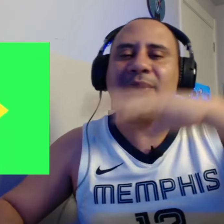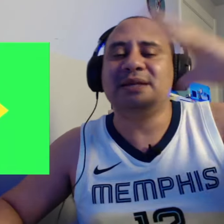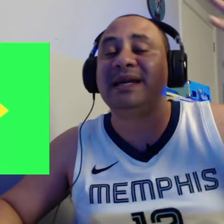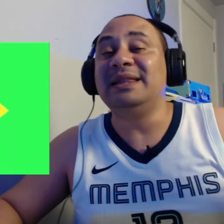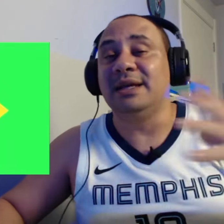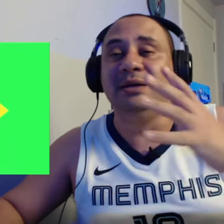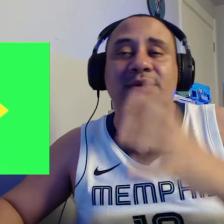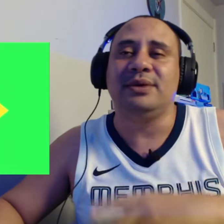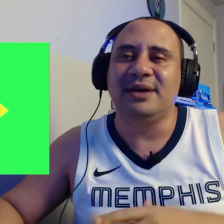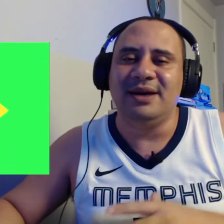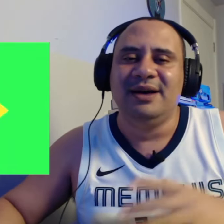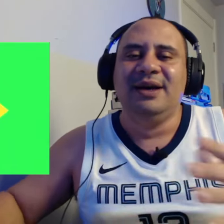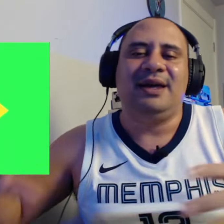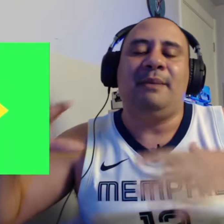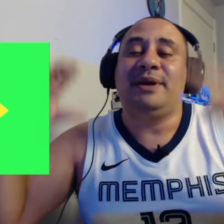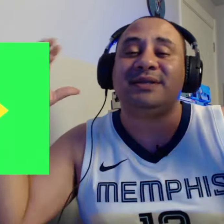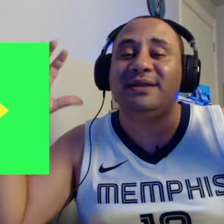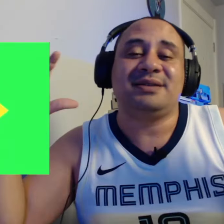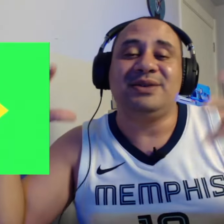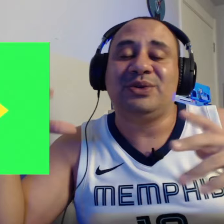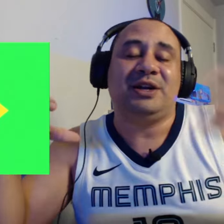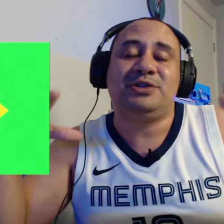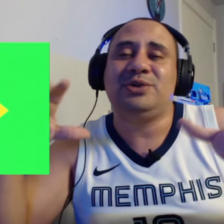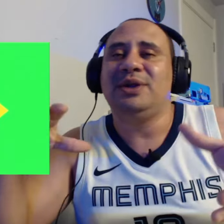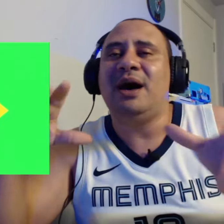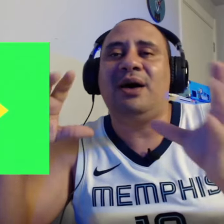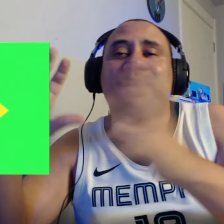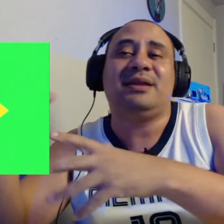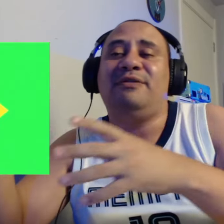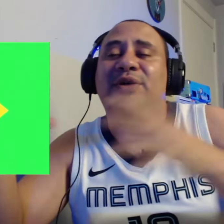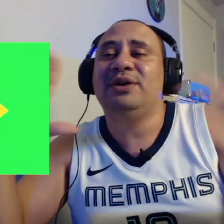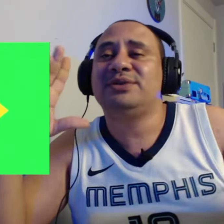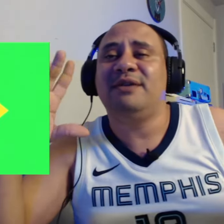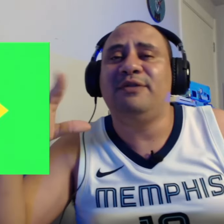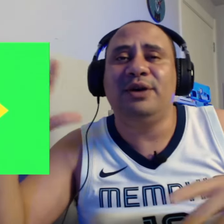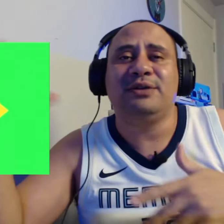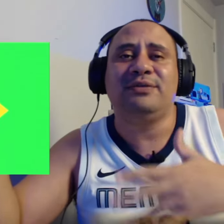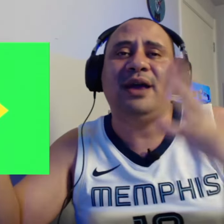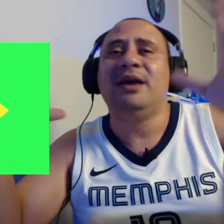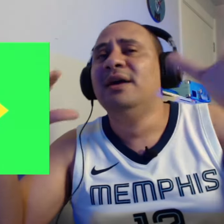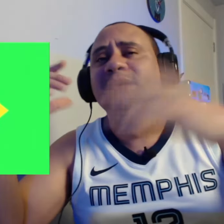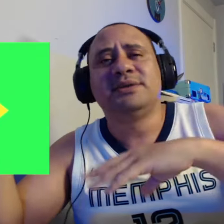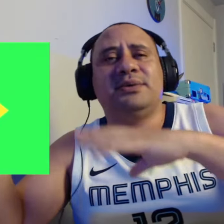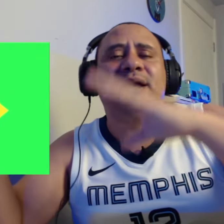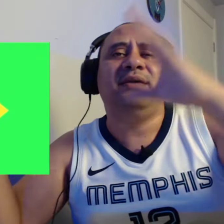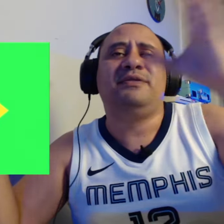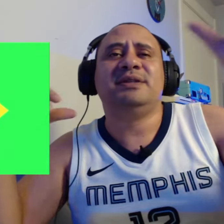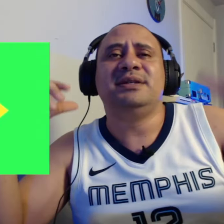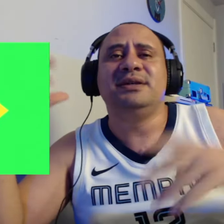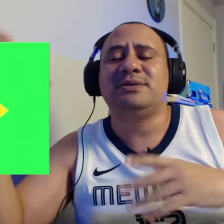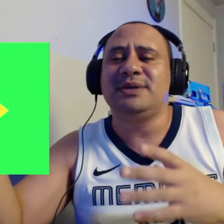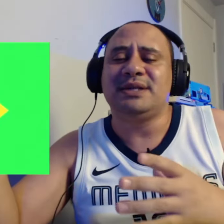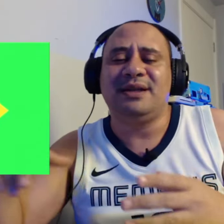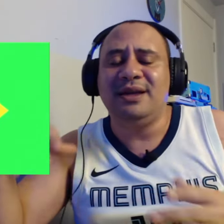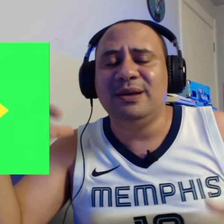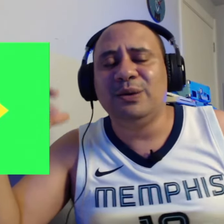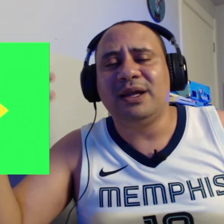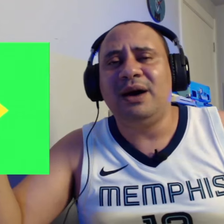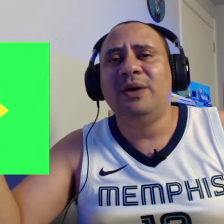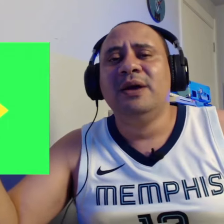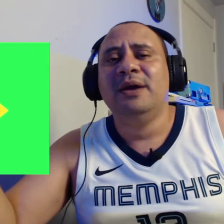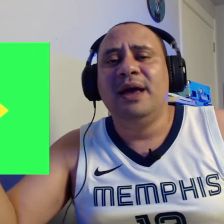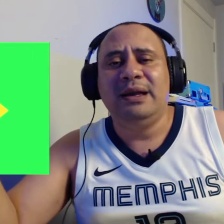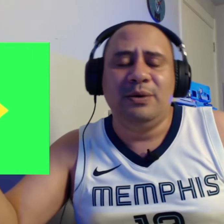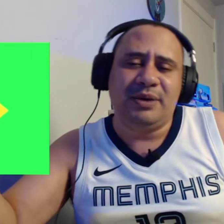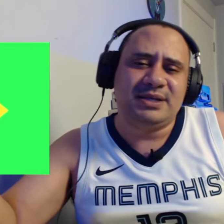se apresentando, né? E a apresentação tradicional, entra foto, sai foto, vem, não sei o quê, fiz isso, fiz aquilo e